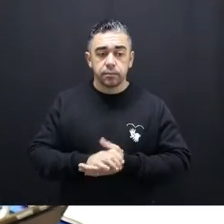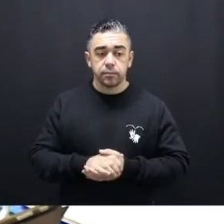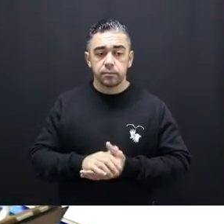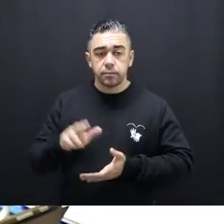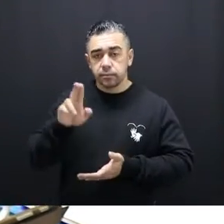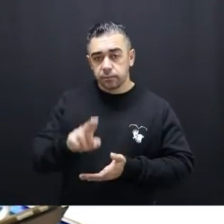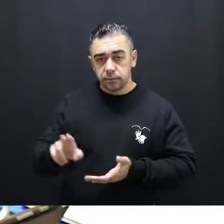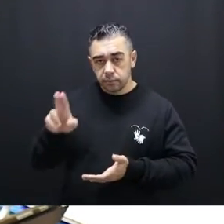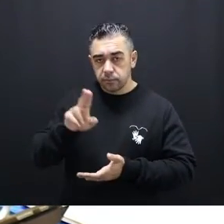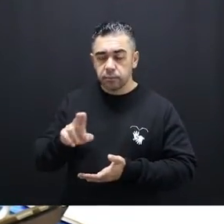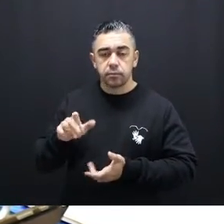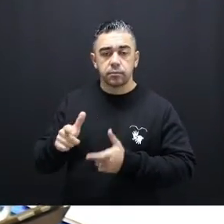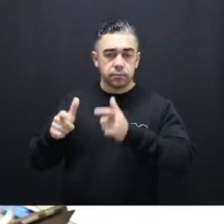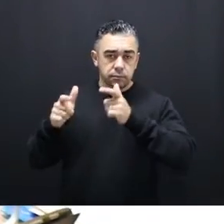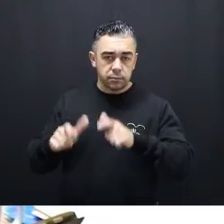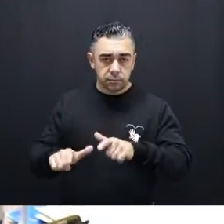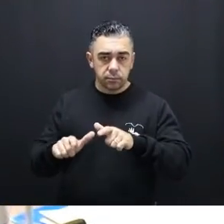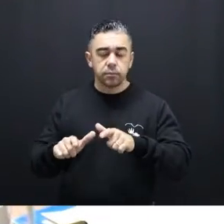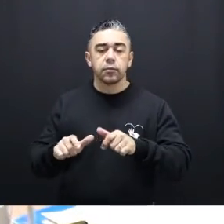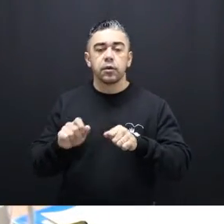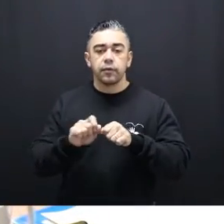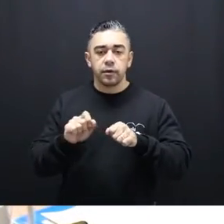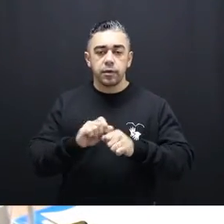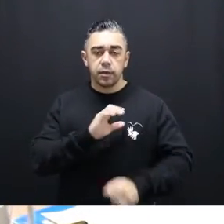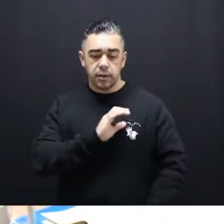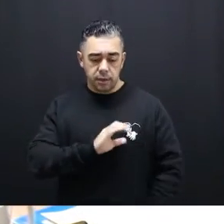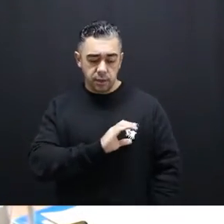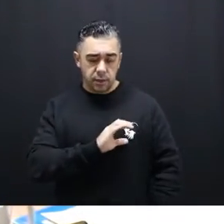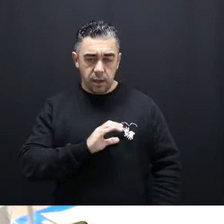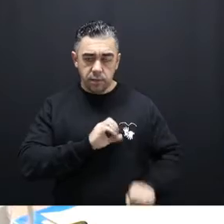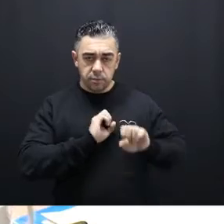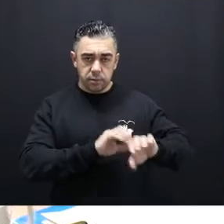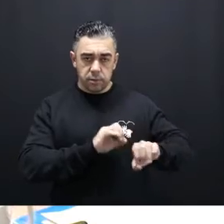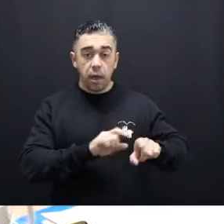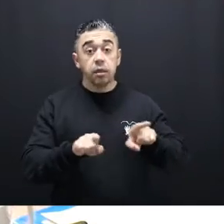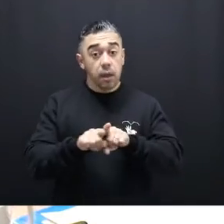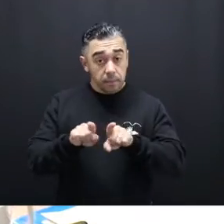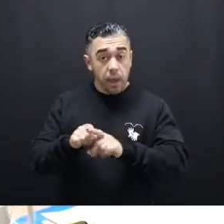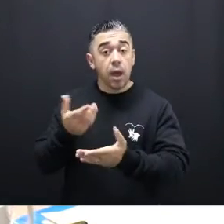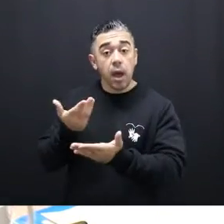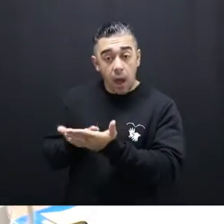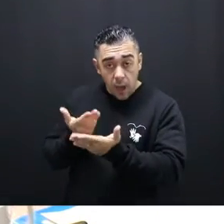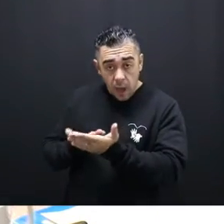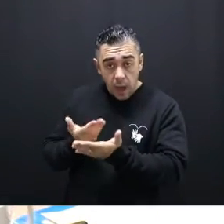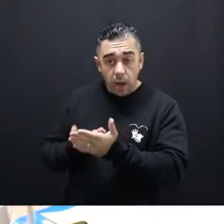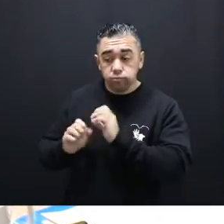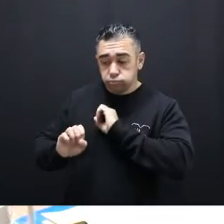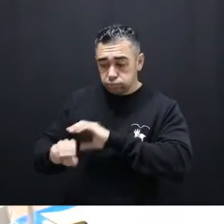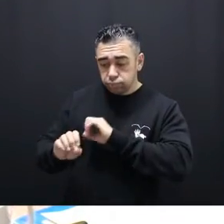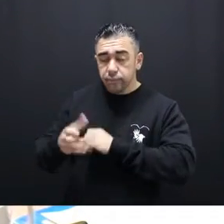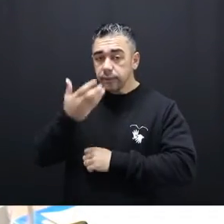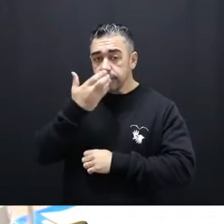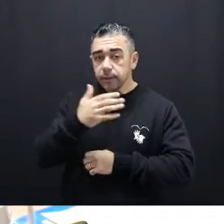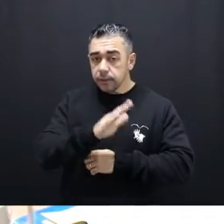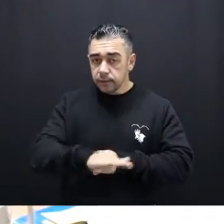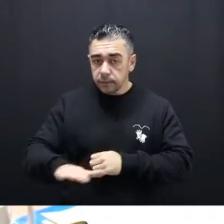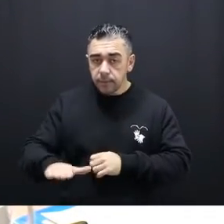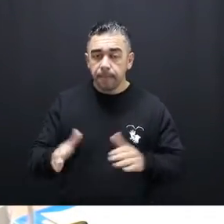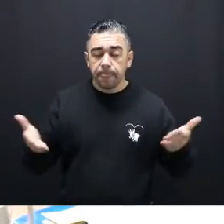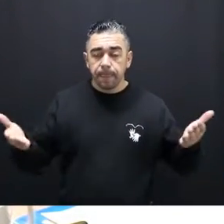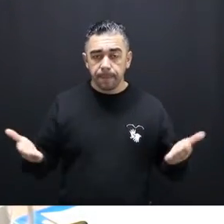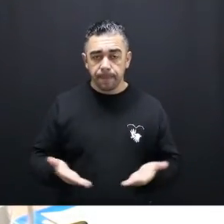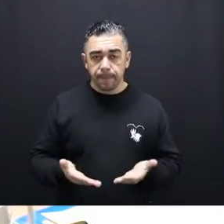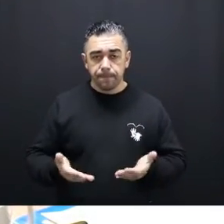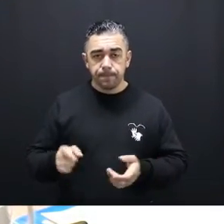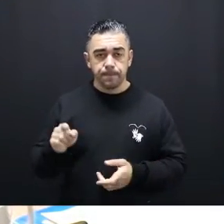utilizou o seu espaço ali da catequese para aulas é utilizado para educação das nossas crianças e hoje